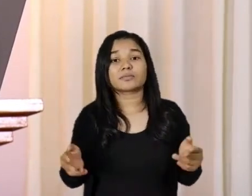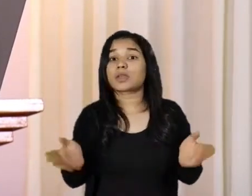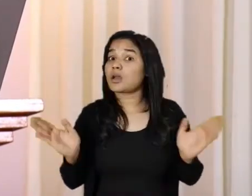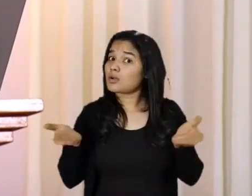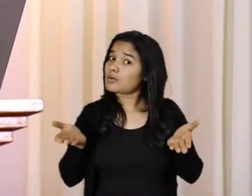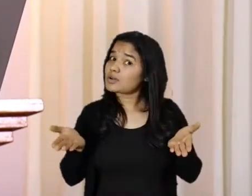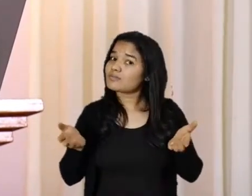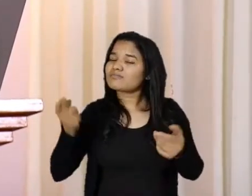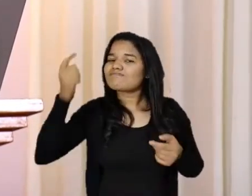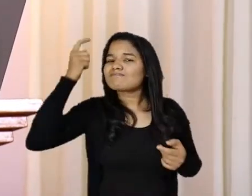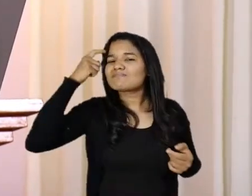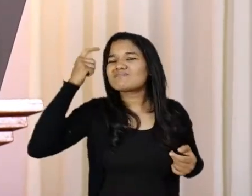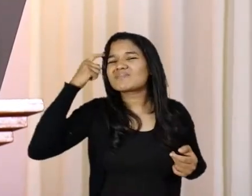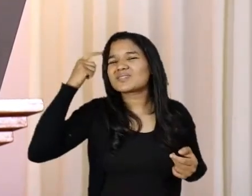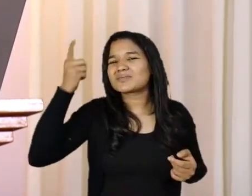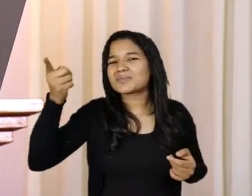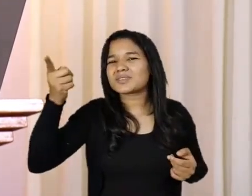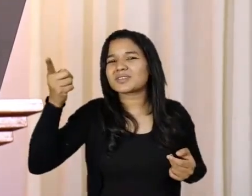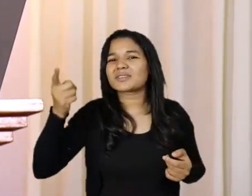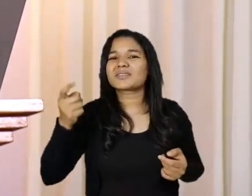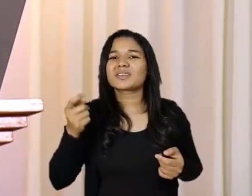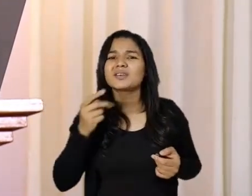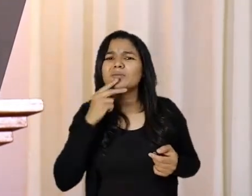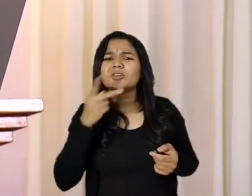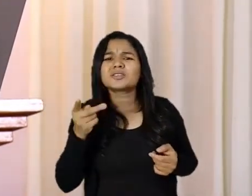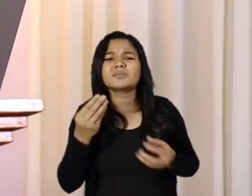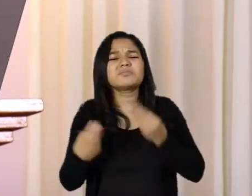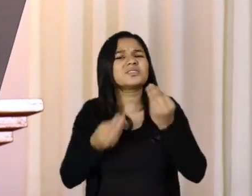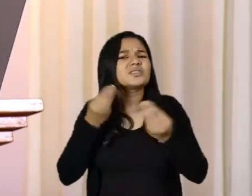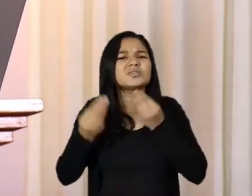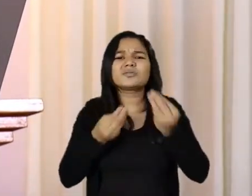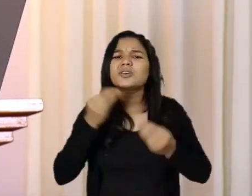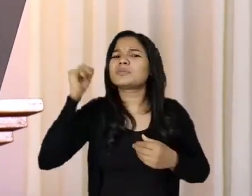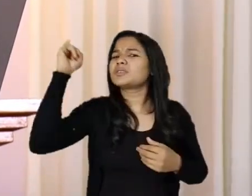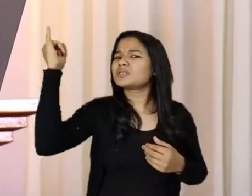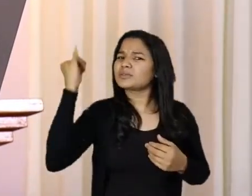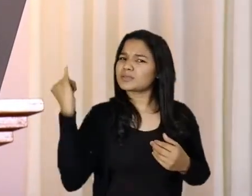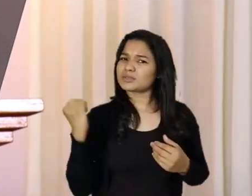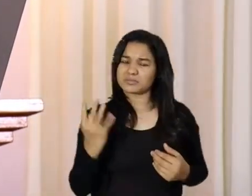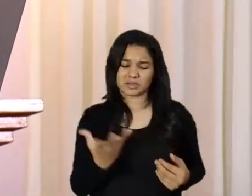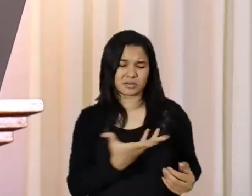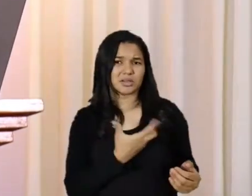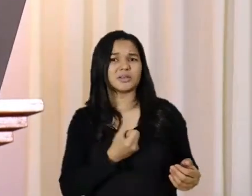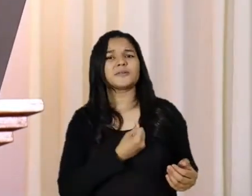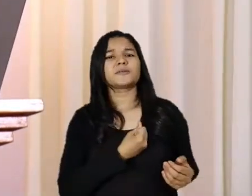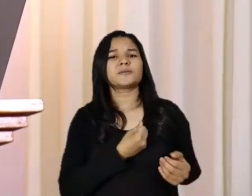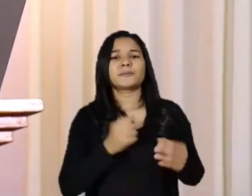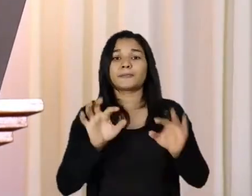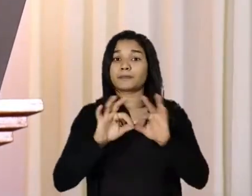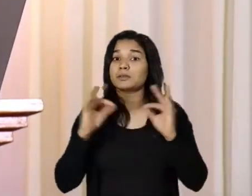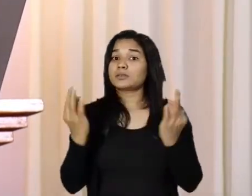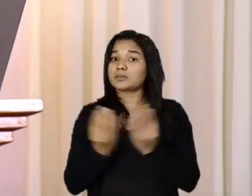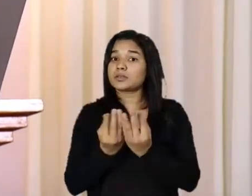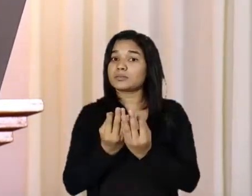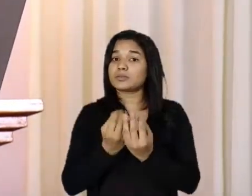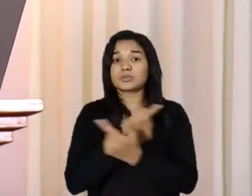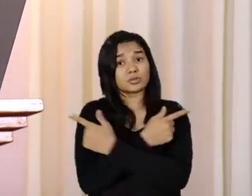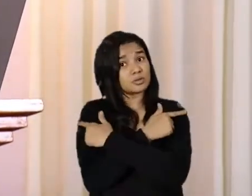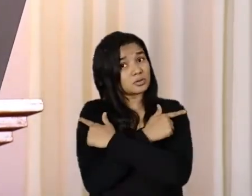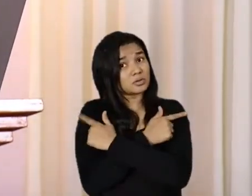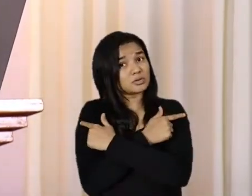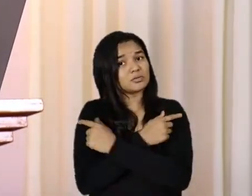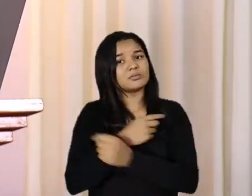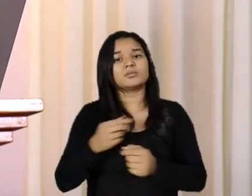que forma nós estamos recebendo a mensagem de Deus para salvar a nossa família? A exemplo de Ló ou a exemplo de Noé? Nós temos que fazer